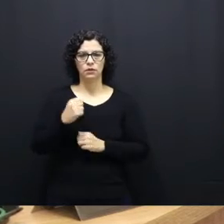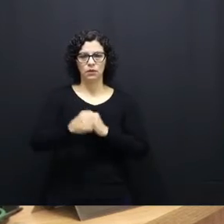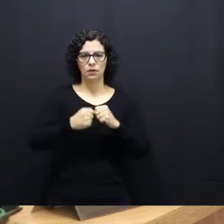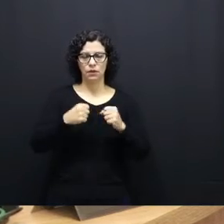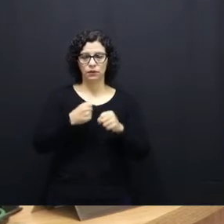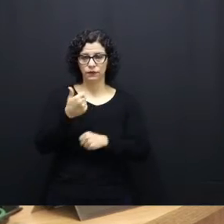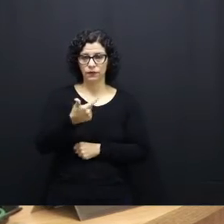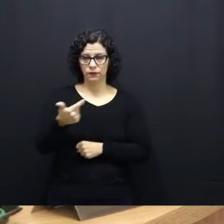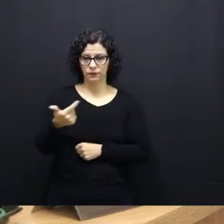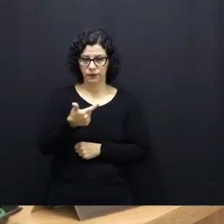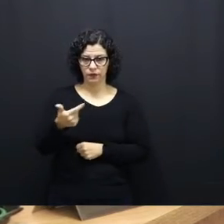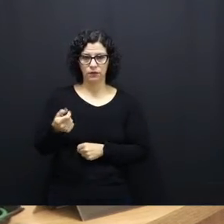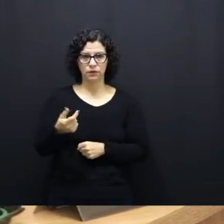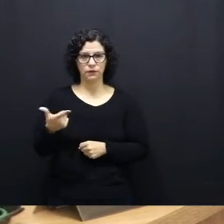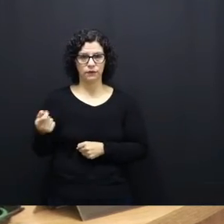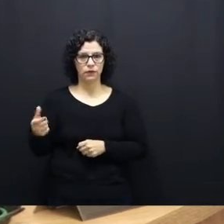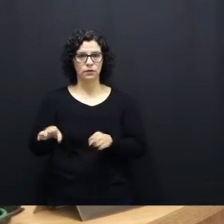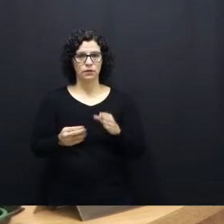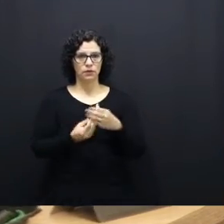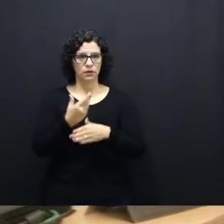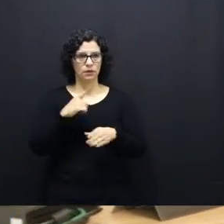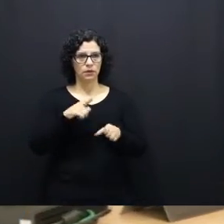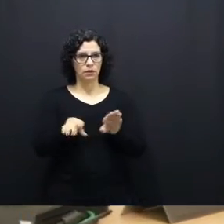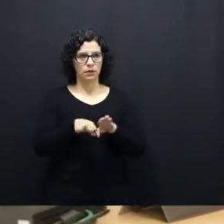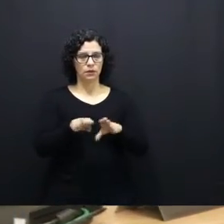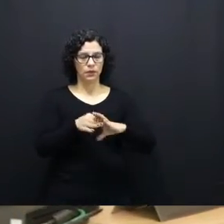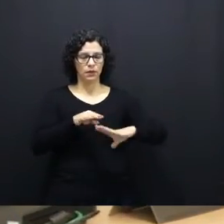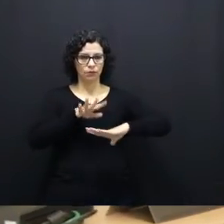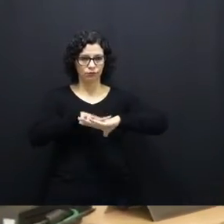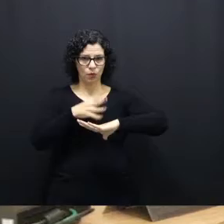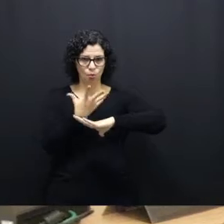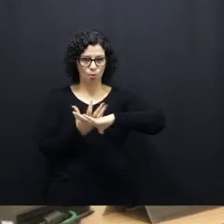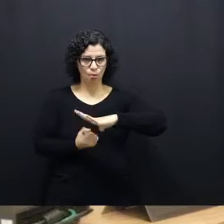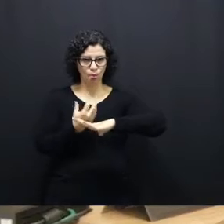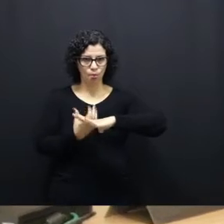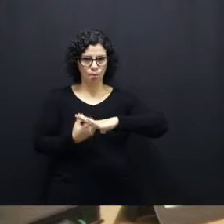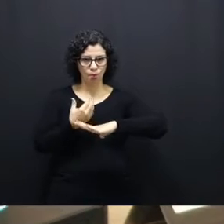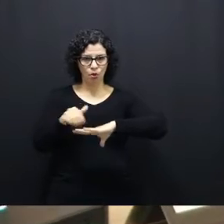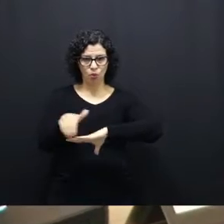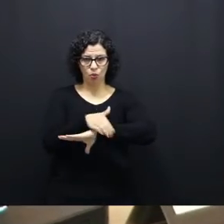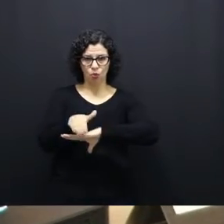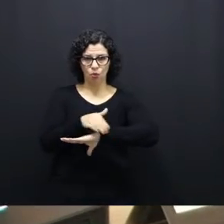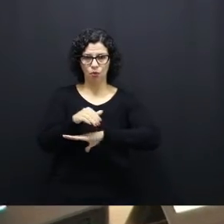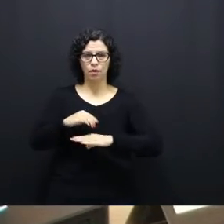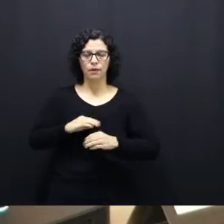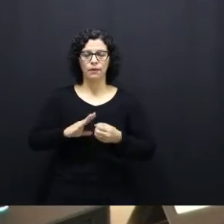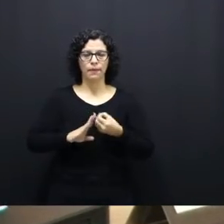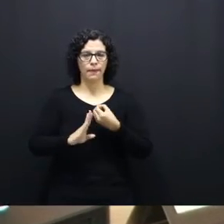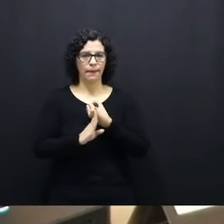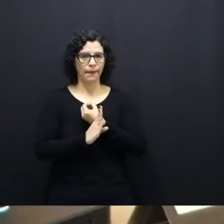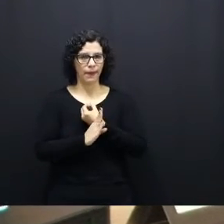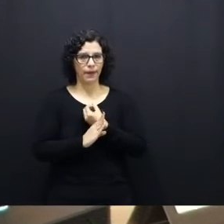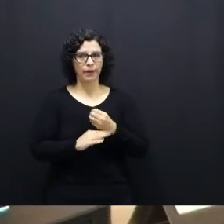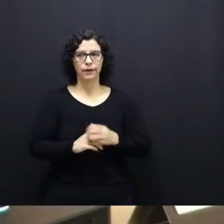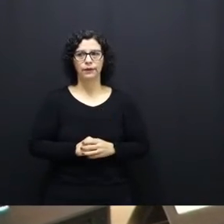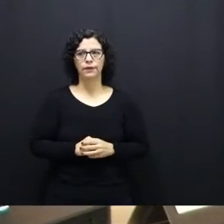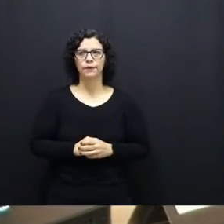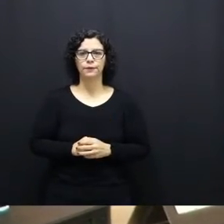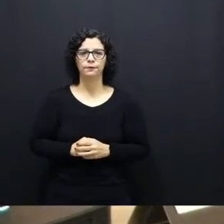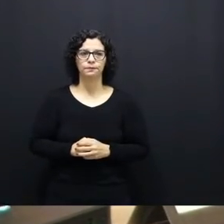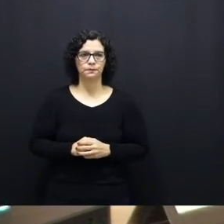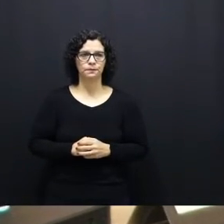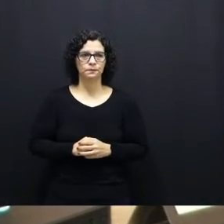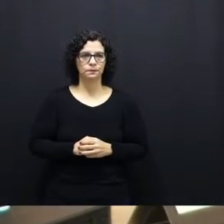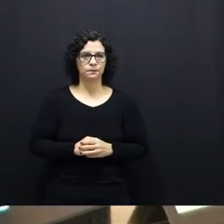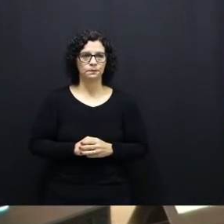2020 e seja realizada a implantação de uma boca de lobo na rua ative de Miranda na esquina com Avenida Thomaz carmeliano de